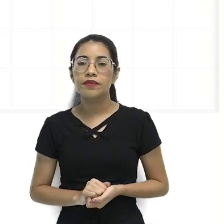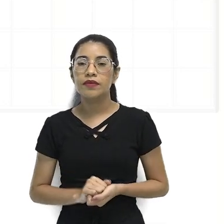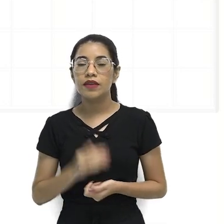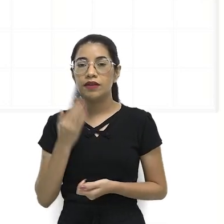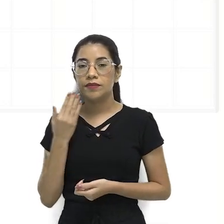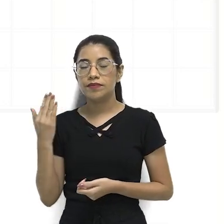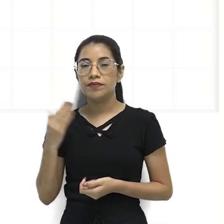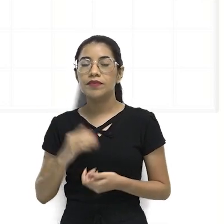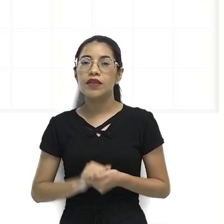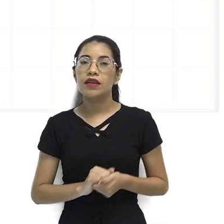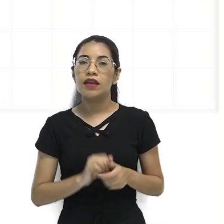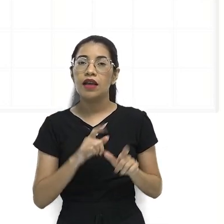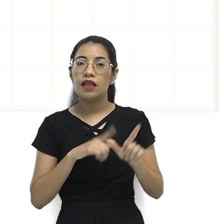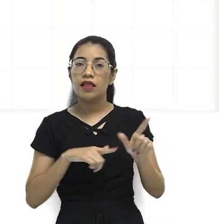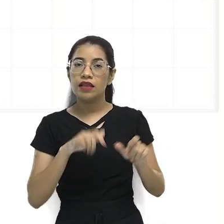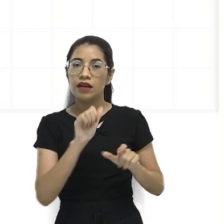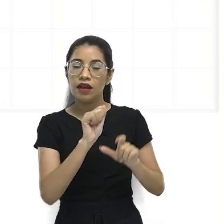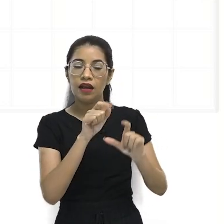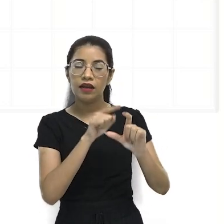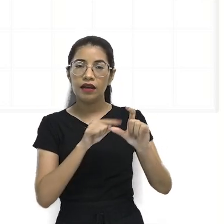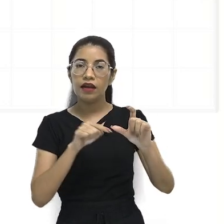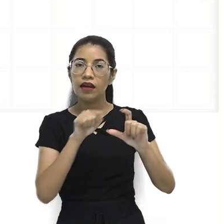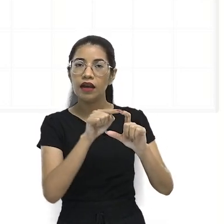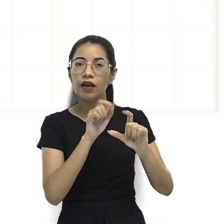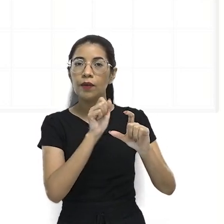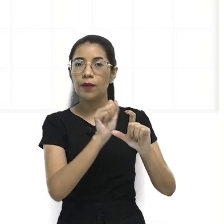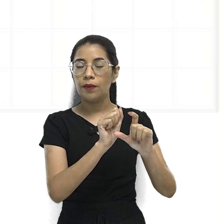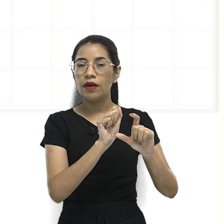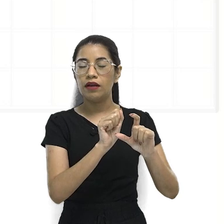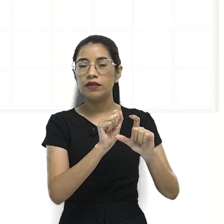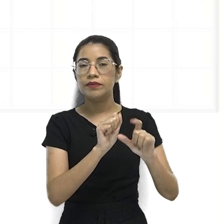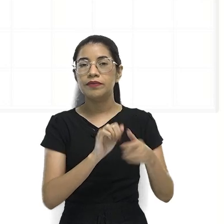Então tá aqui a letra A, né? Ele diz que na letra A